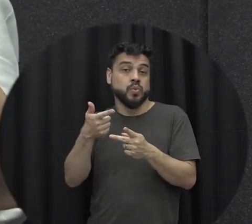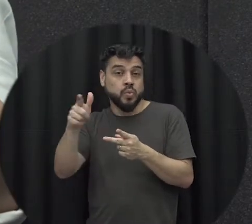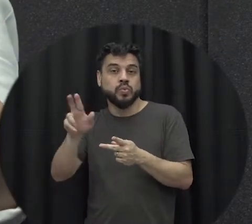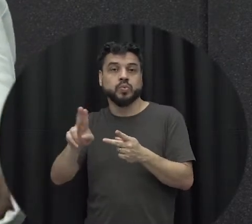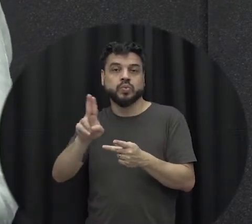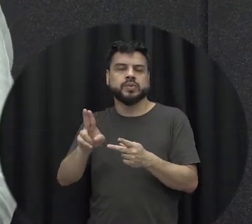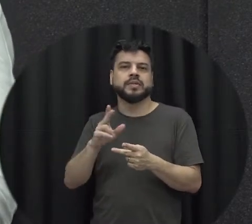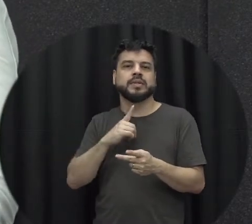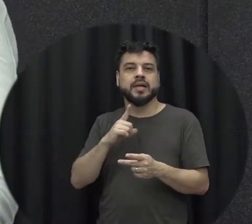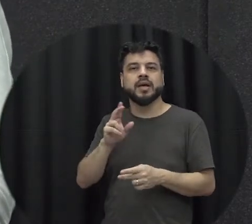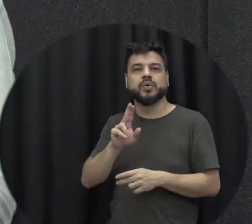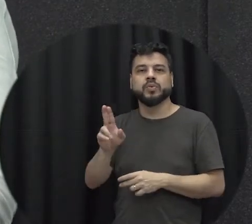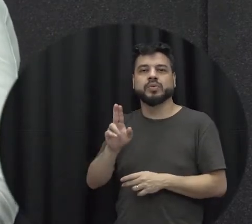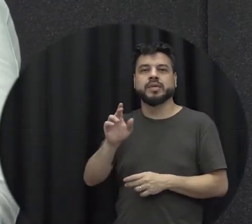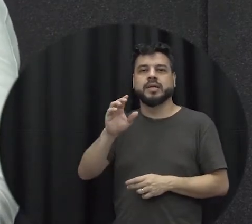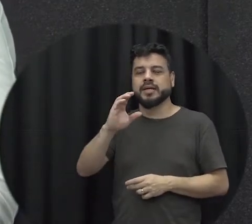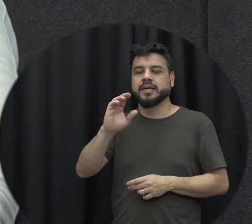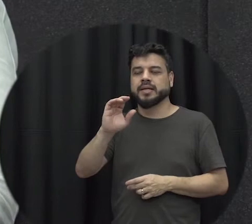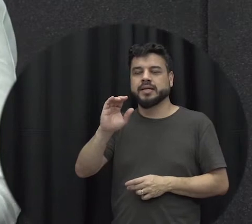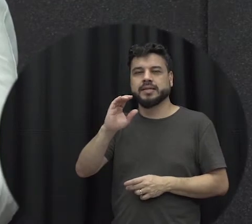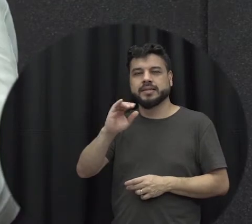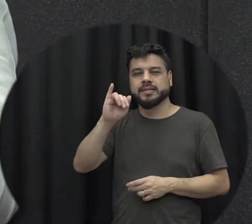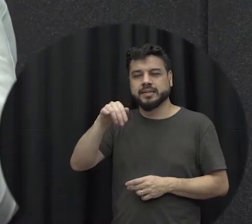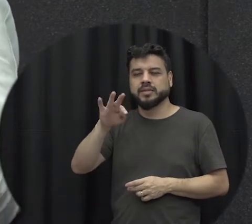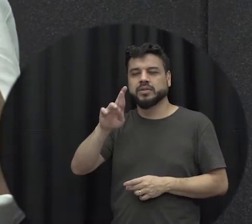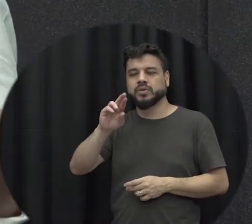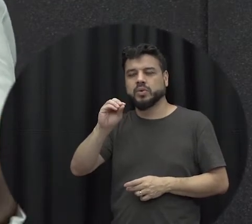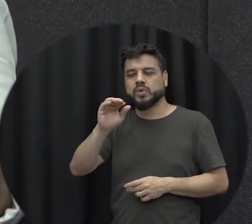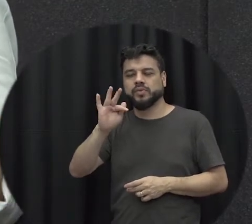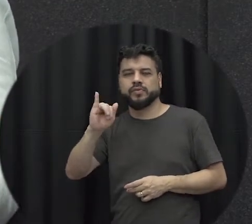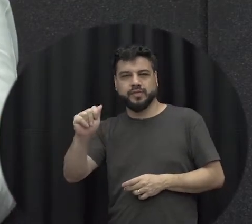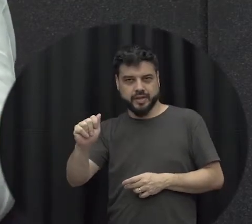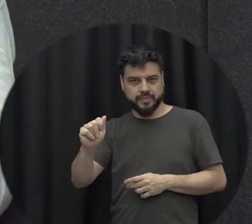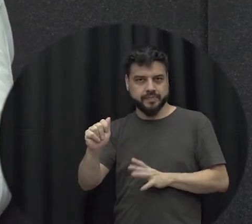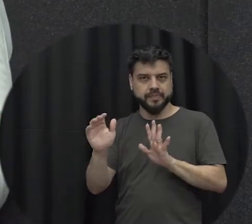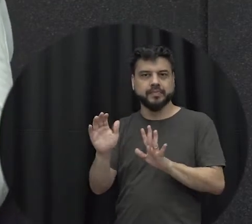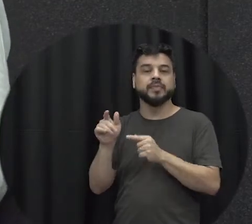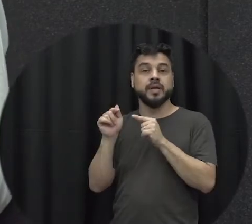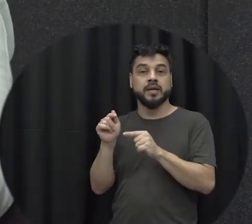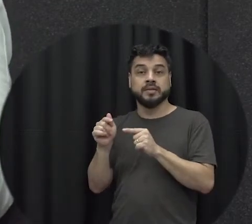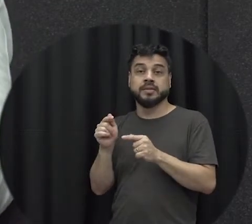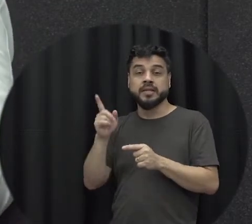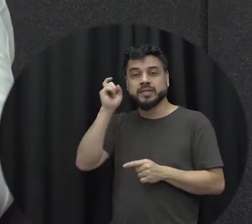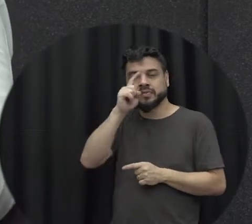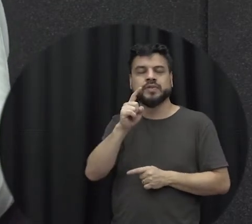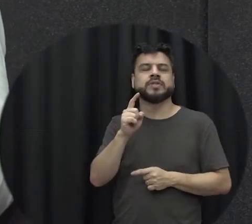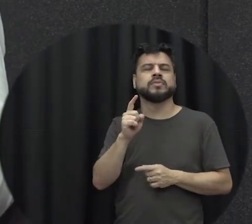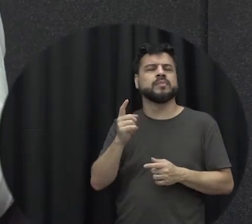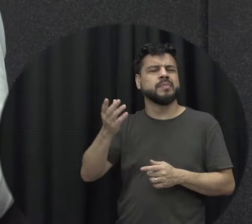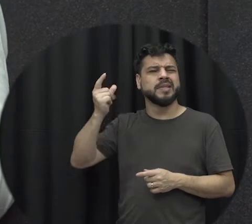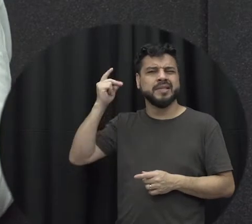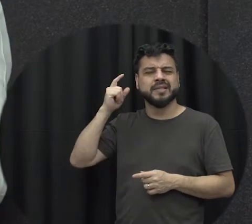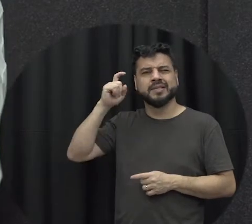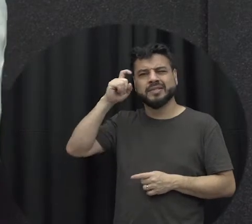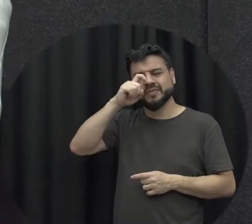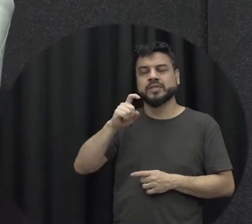vai biorremediar o ambiente só com um grupo de fungo. A gente tem que ter um consórcio. Antigamente a gente tinha muito trabalho. Vou pegar